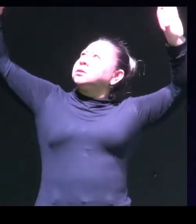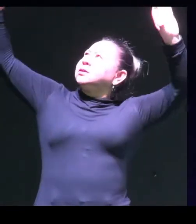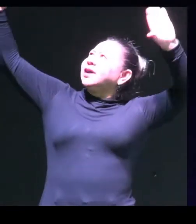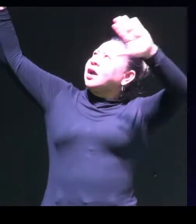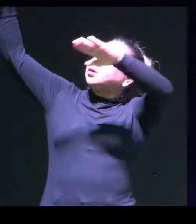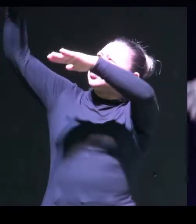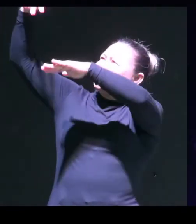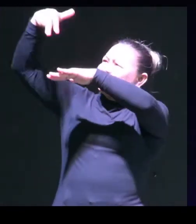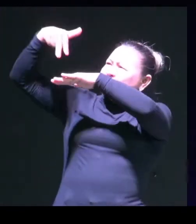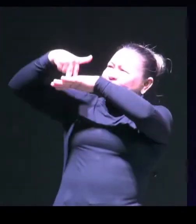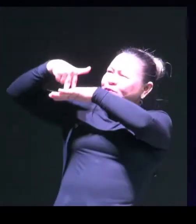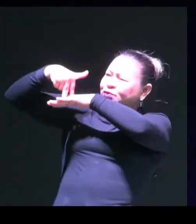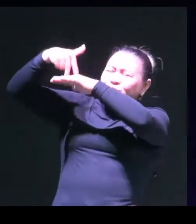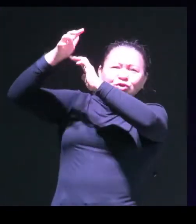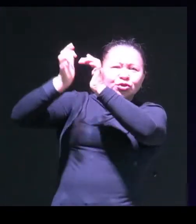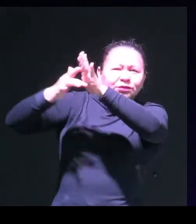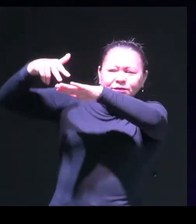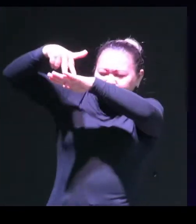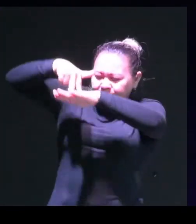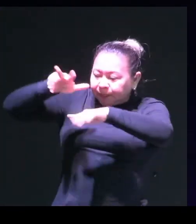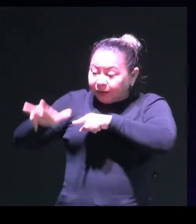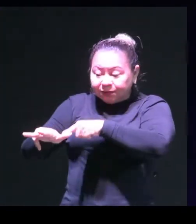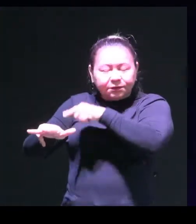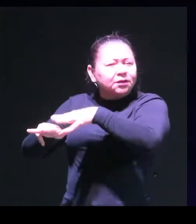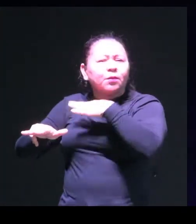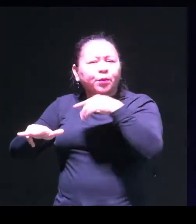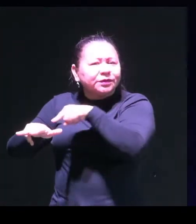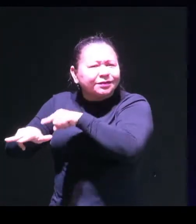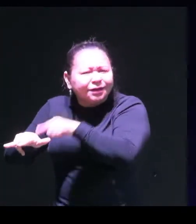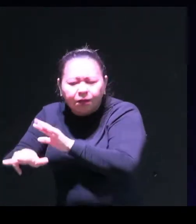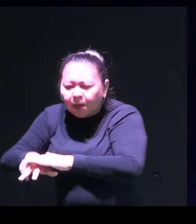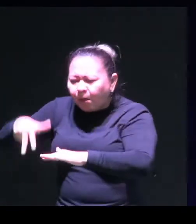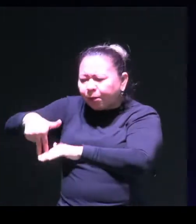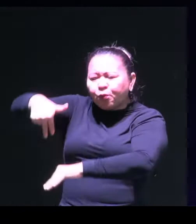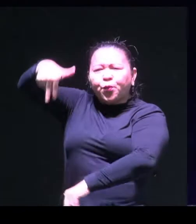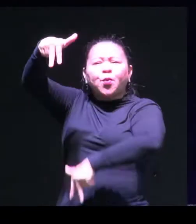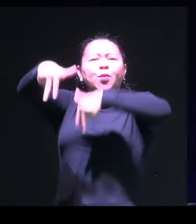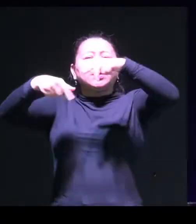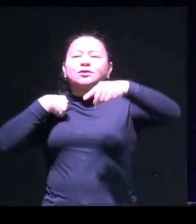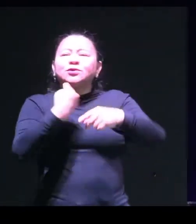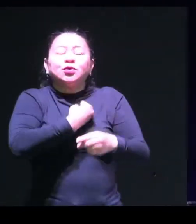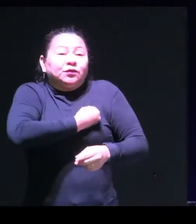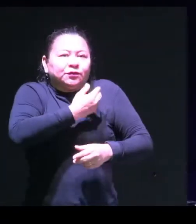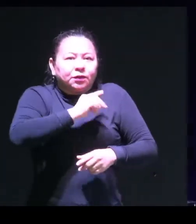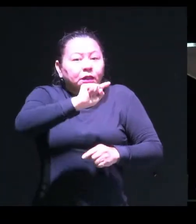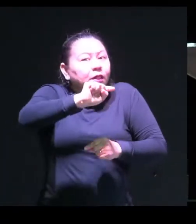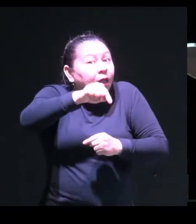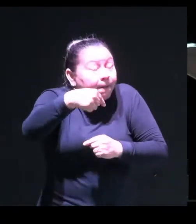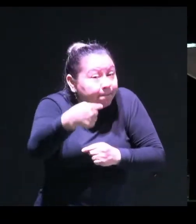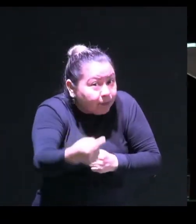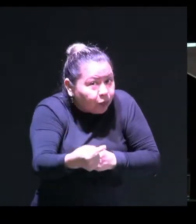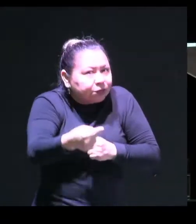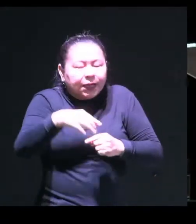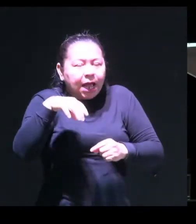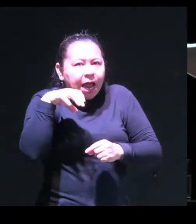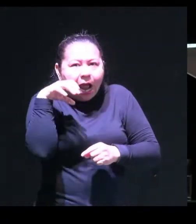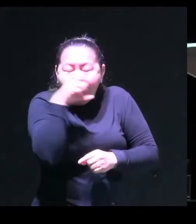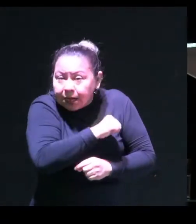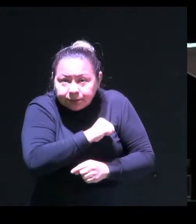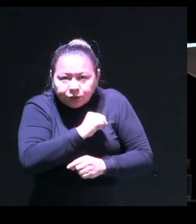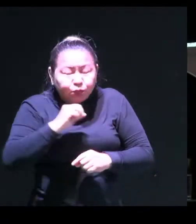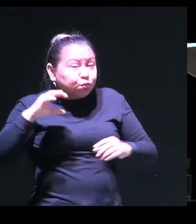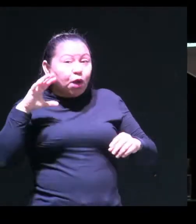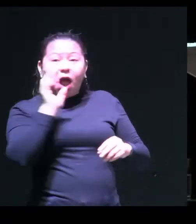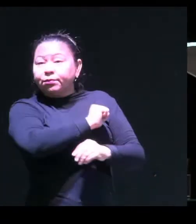nas nuvens, e os mortos em Cristo ressuscitarão primeiro. Depois nós, os vivos. Esse depois, irmãos, é imediatamente